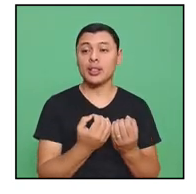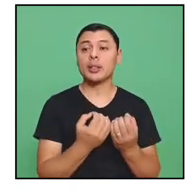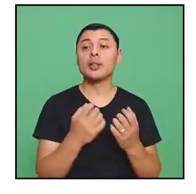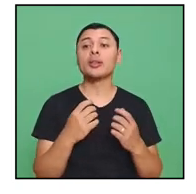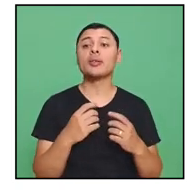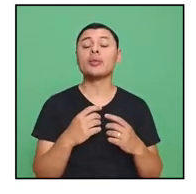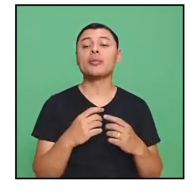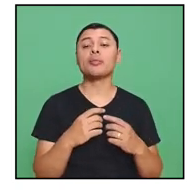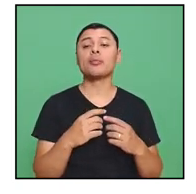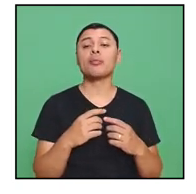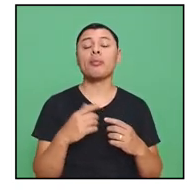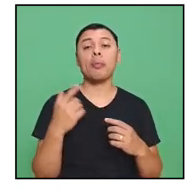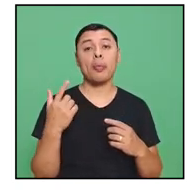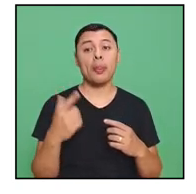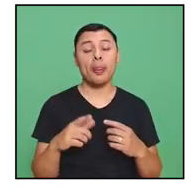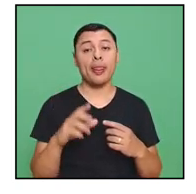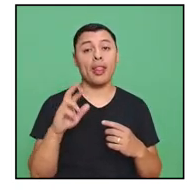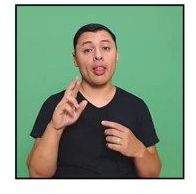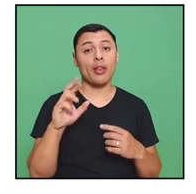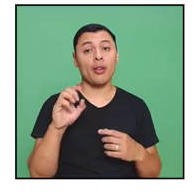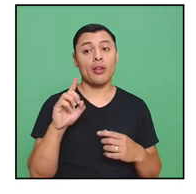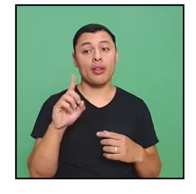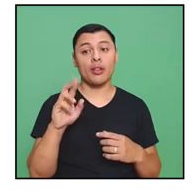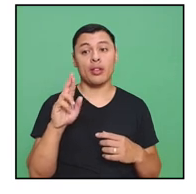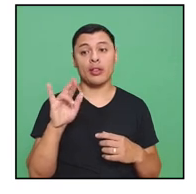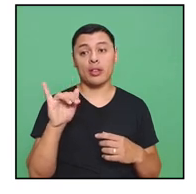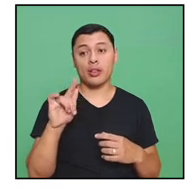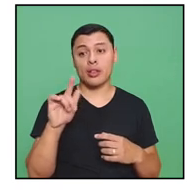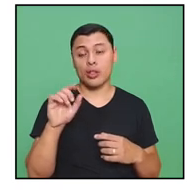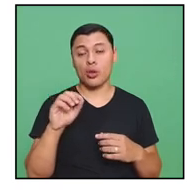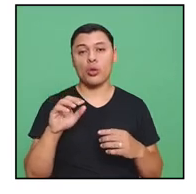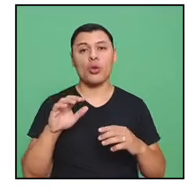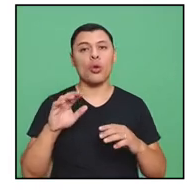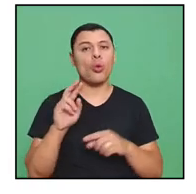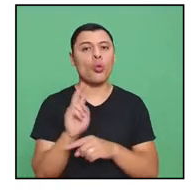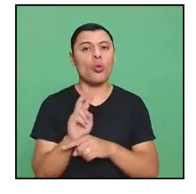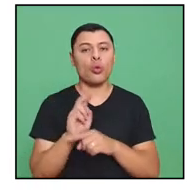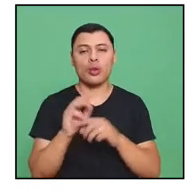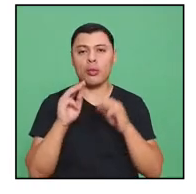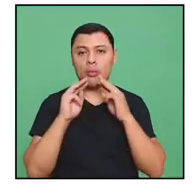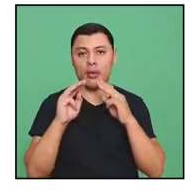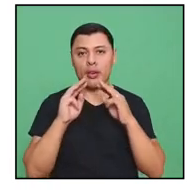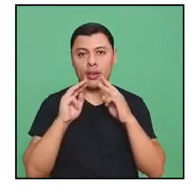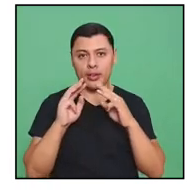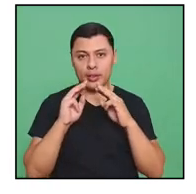O Rodrigo, inclusive, ele cuida do marketing da Ricketnum, da plataforma.